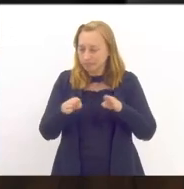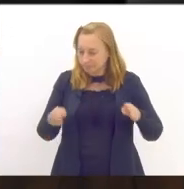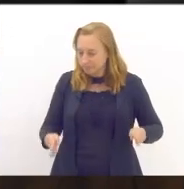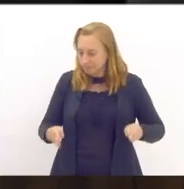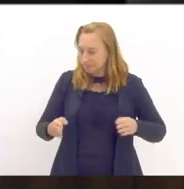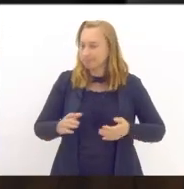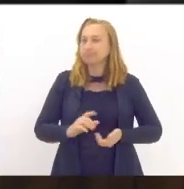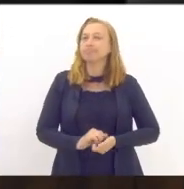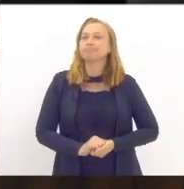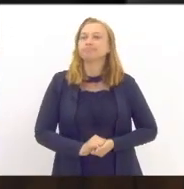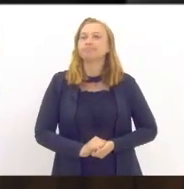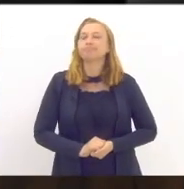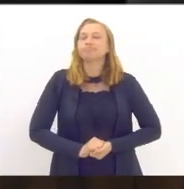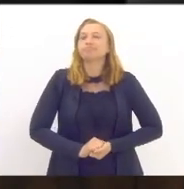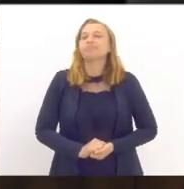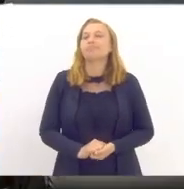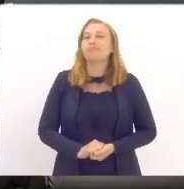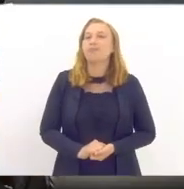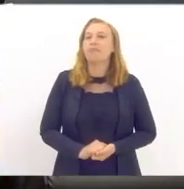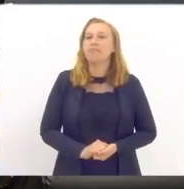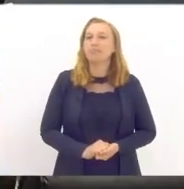aqui até a mesa de honra.